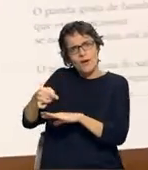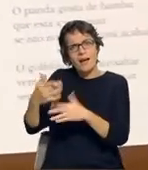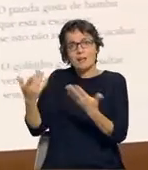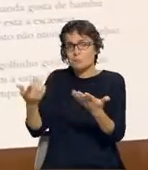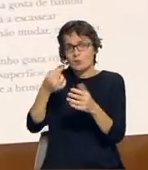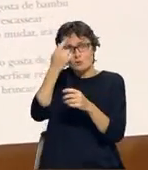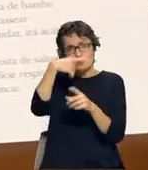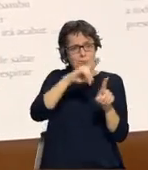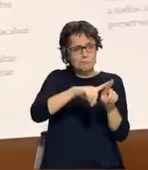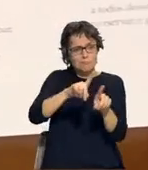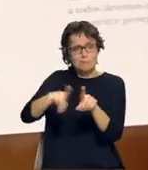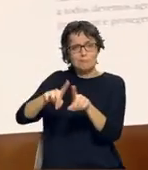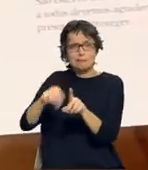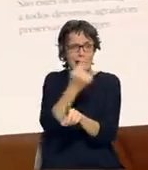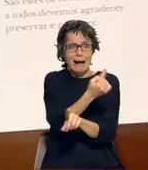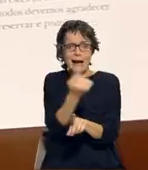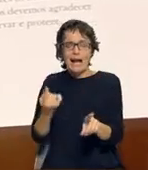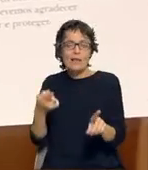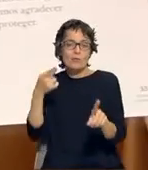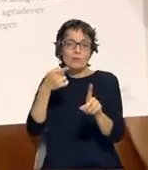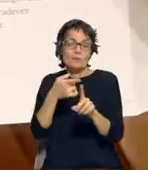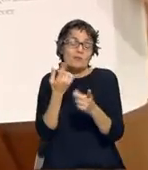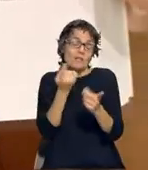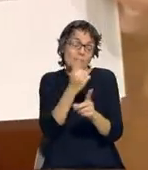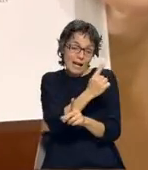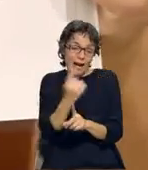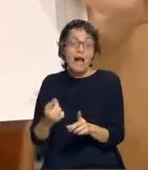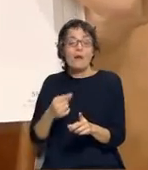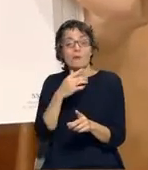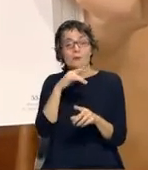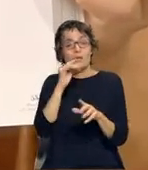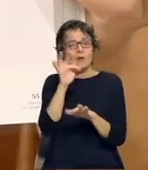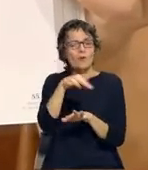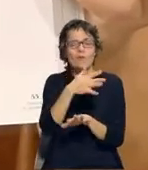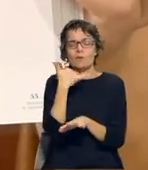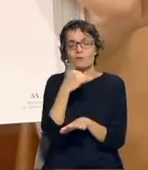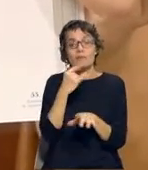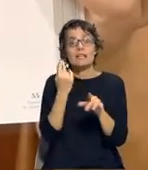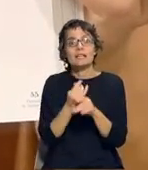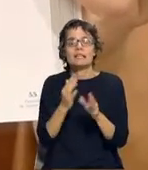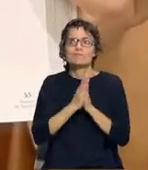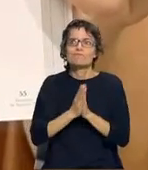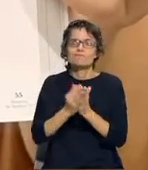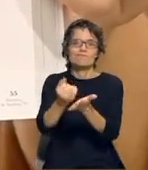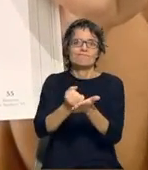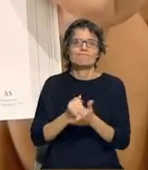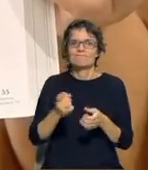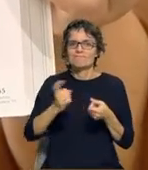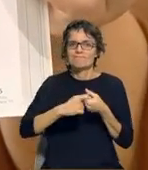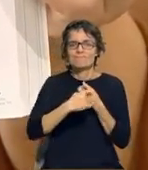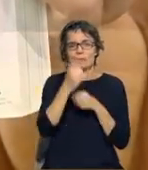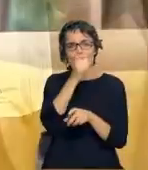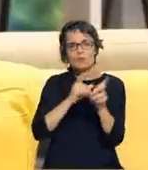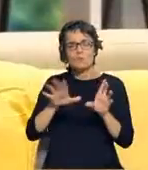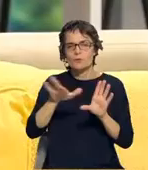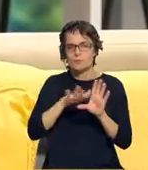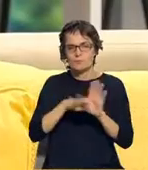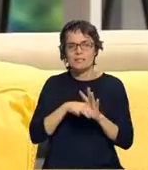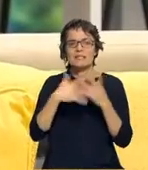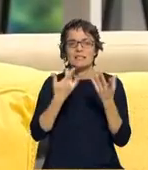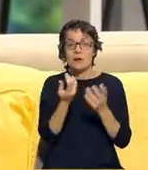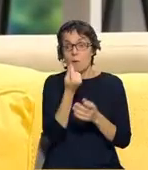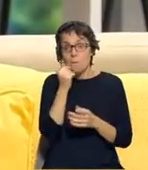de histórias com um final feliz graças a quem colabora neste projeto. Aos Exatamente. Meninos e meninas com a sua imaginação e